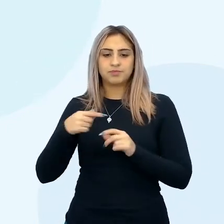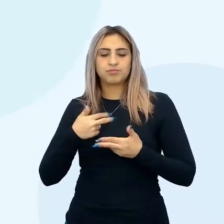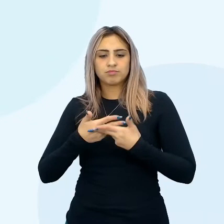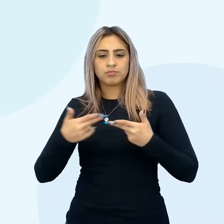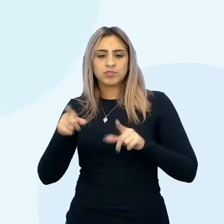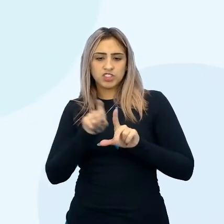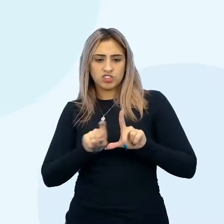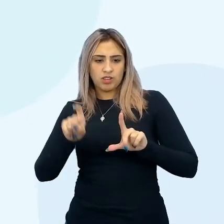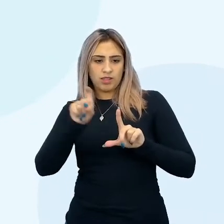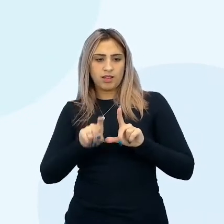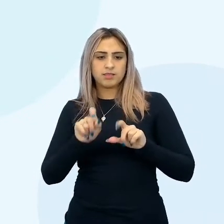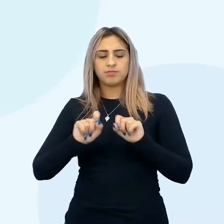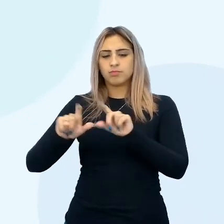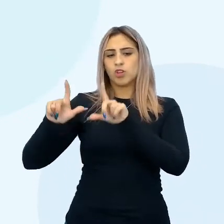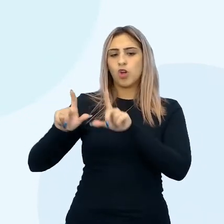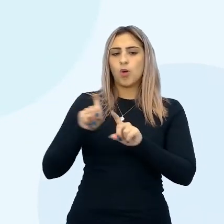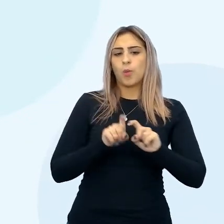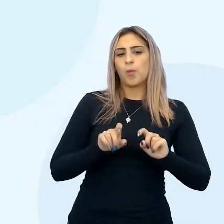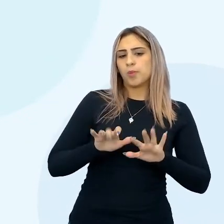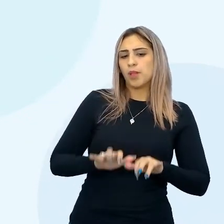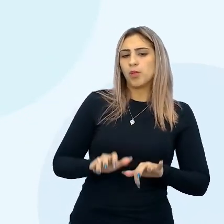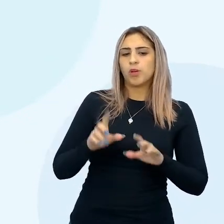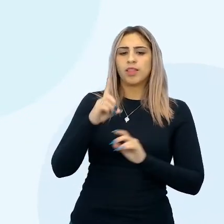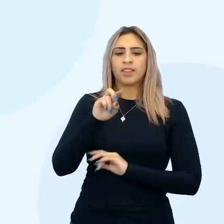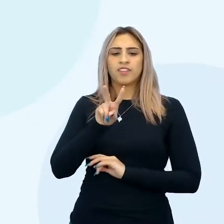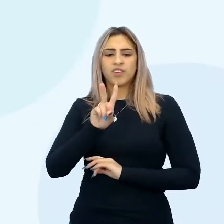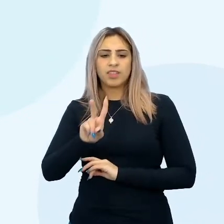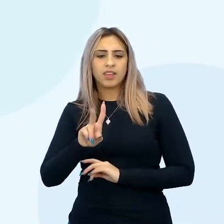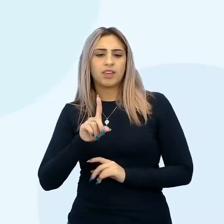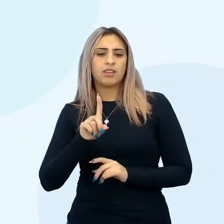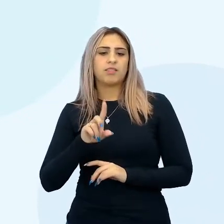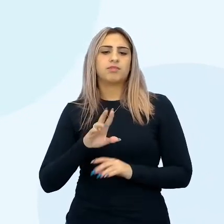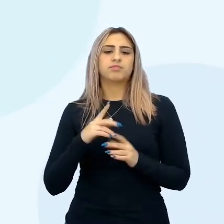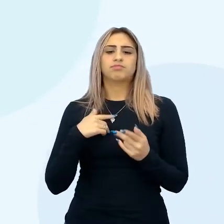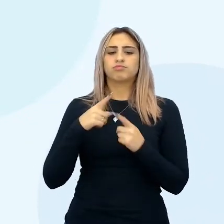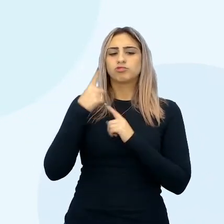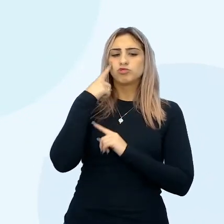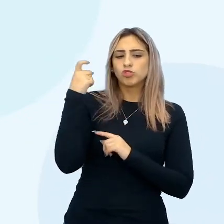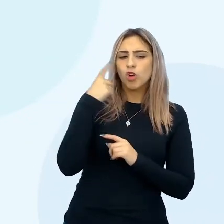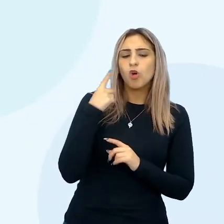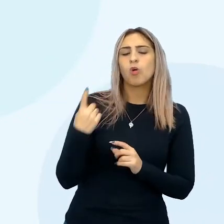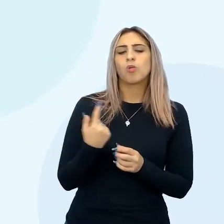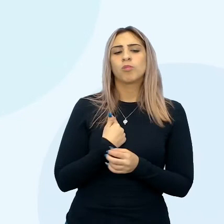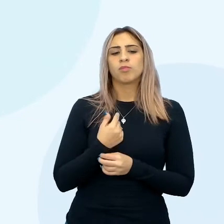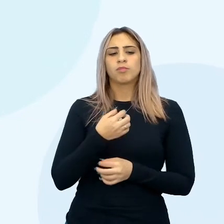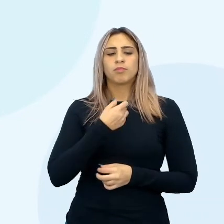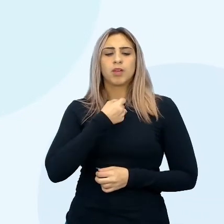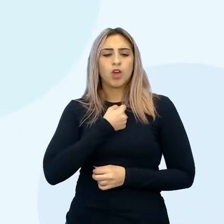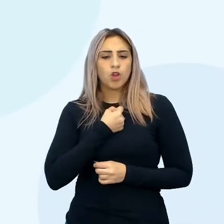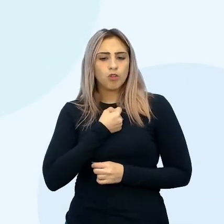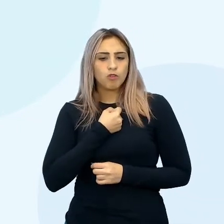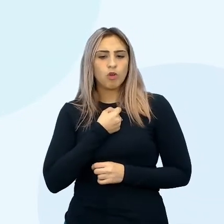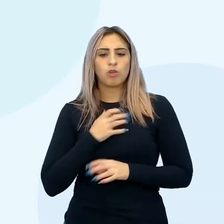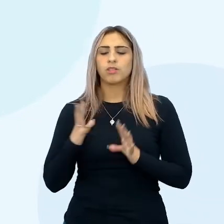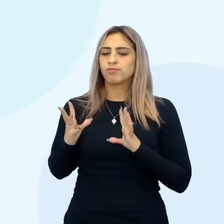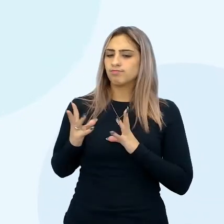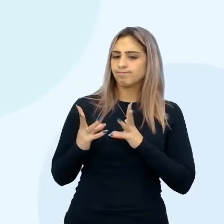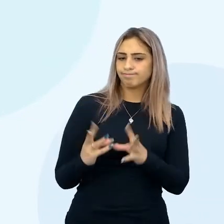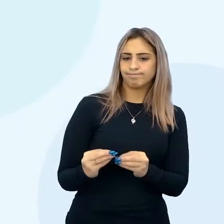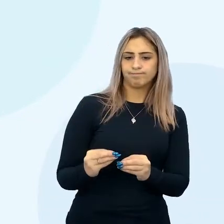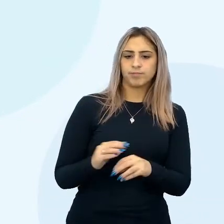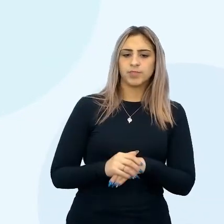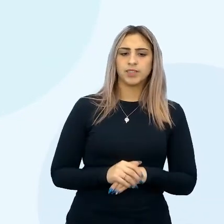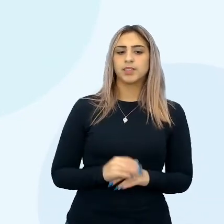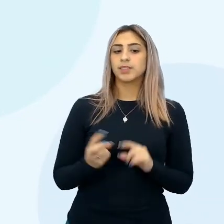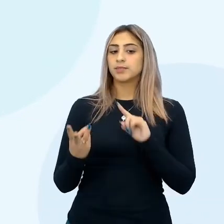analógicos e digitais, projetor, computadores, né, aparelhos de DVD, Blu-ray, caixa de som, microfone. Ou seja, onde e como, né? O